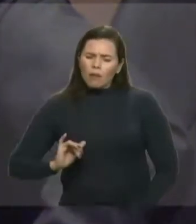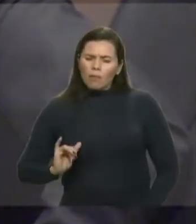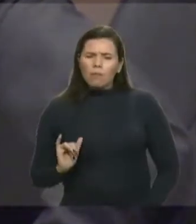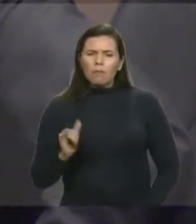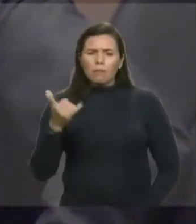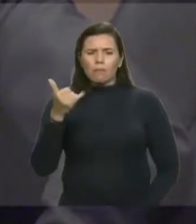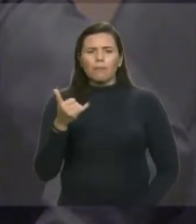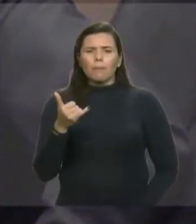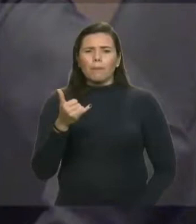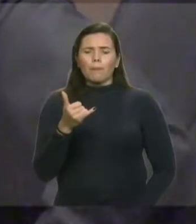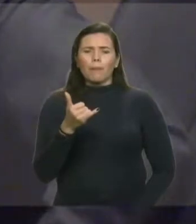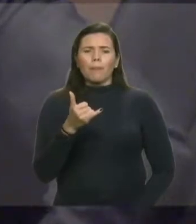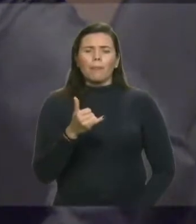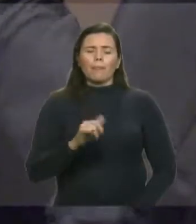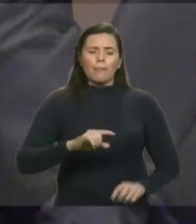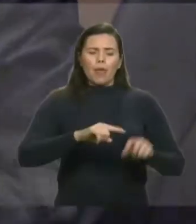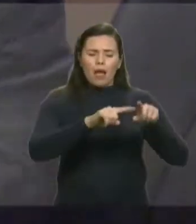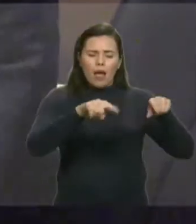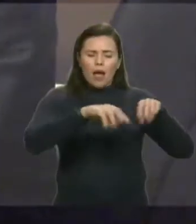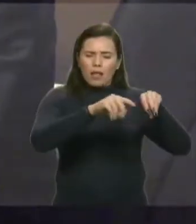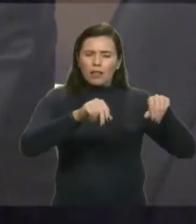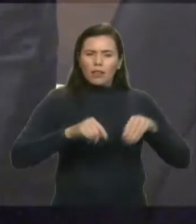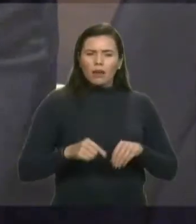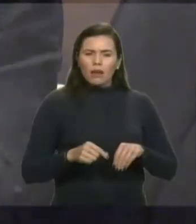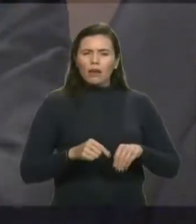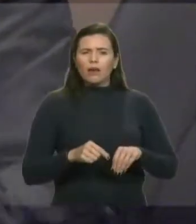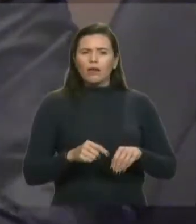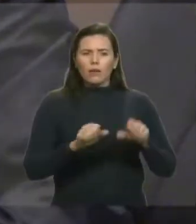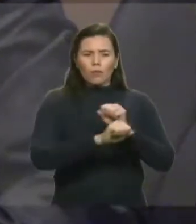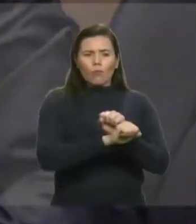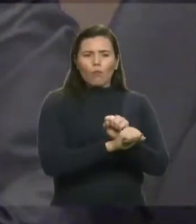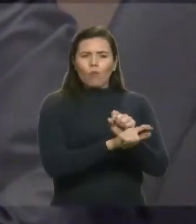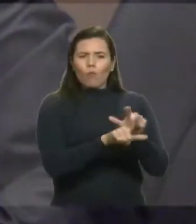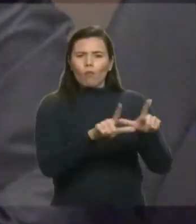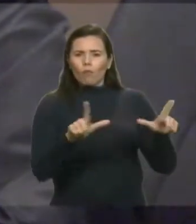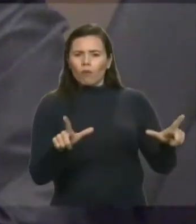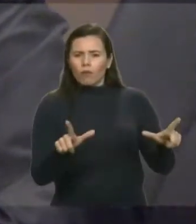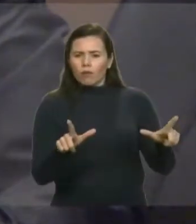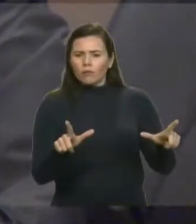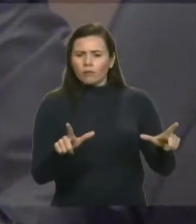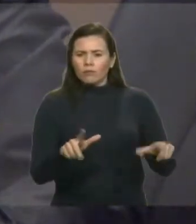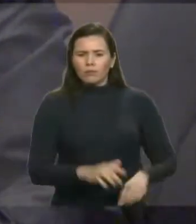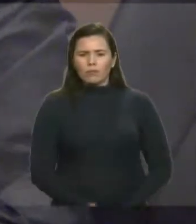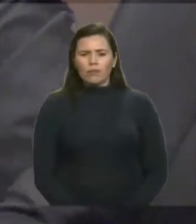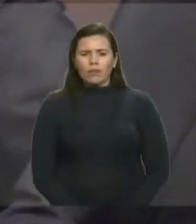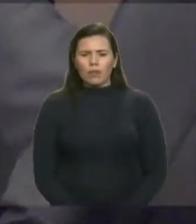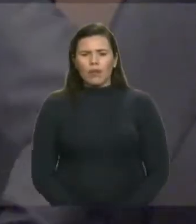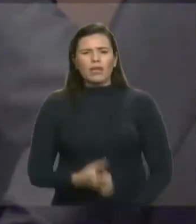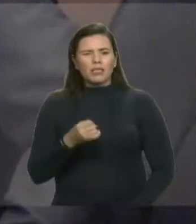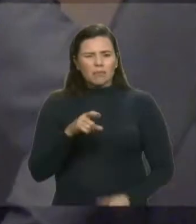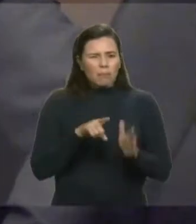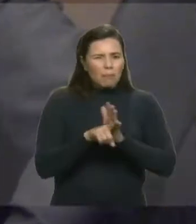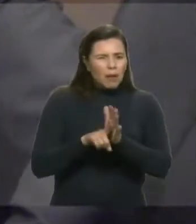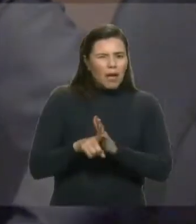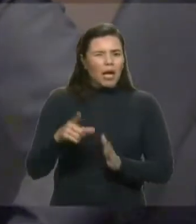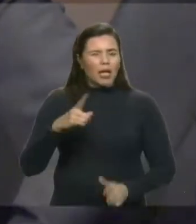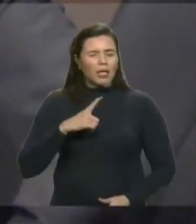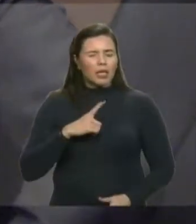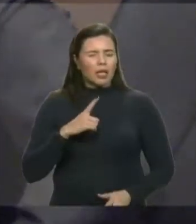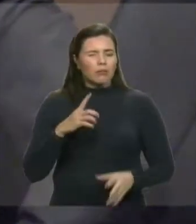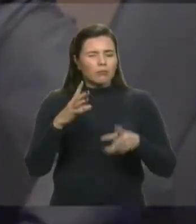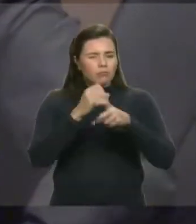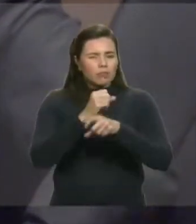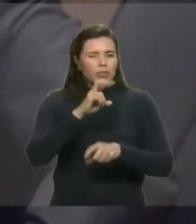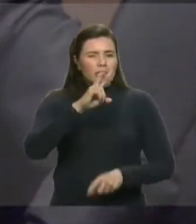que é 20% do desmatamento, mas tem mais de 50%. Se você for fazer realmente